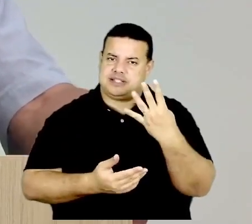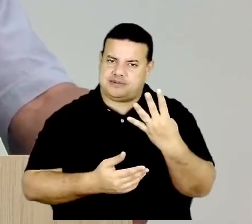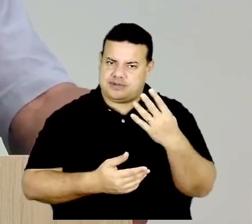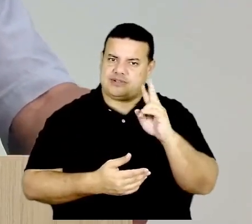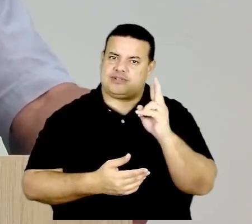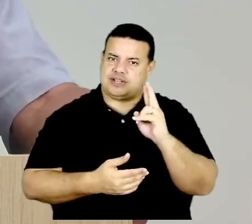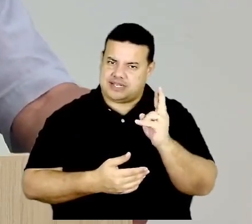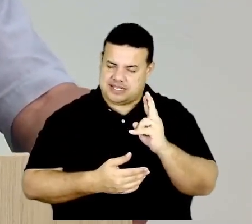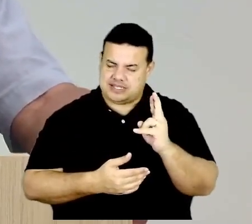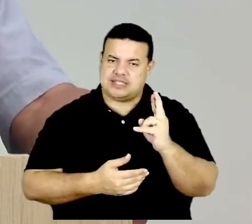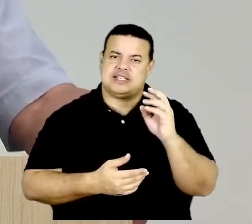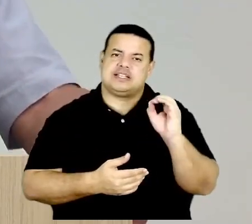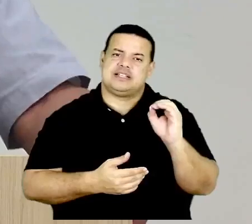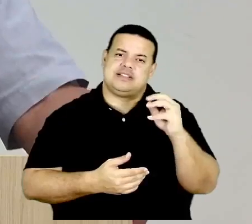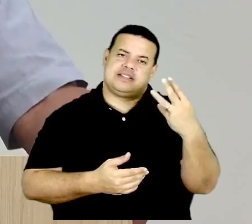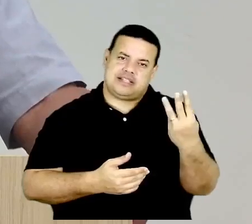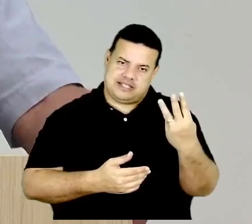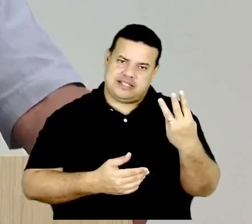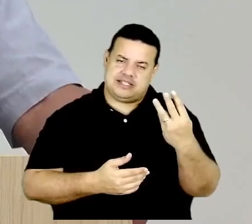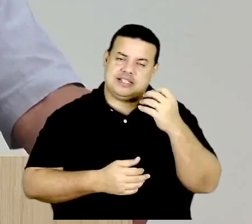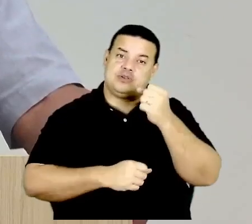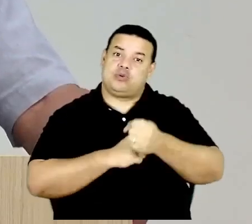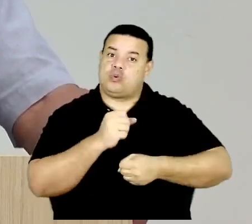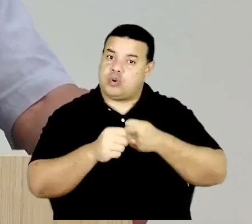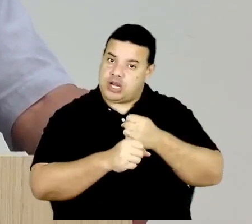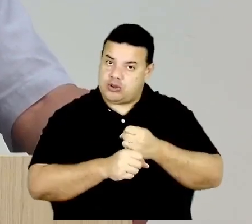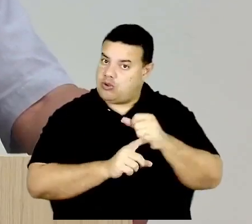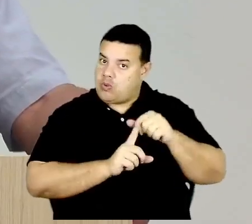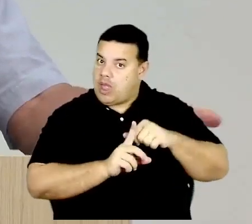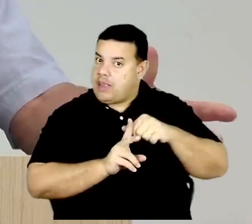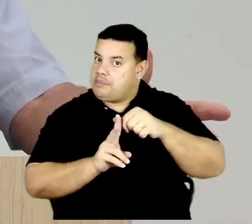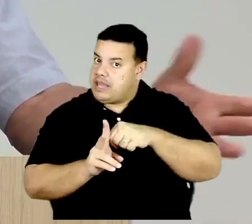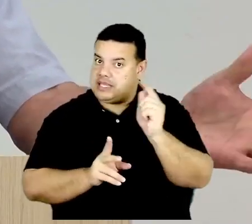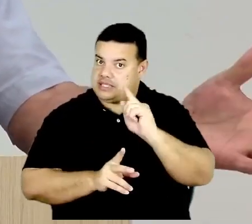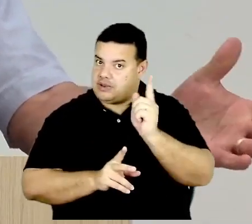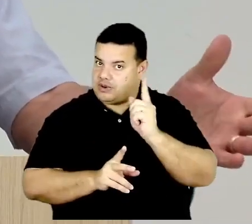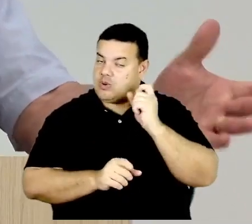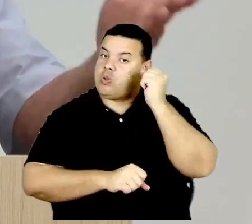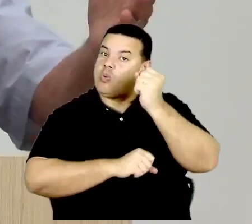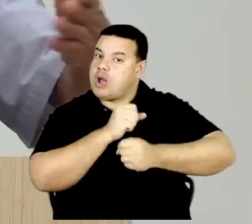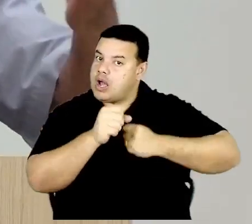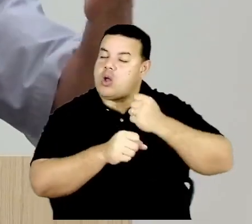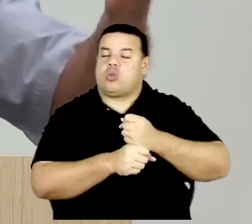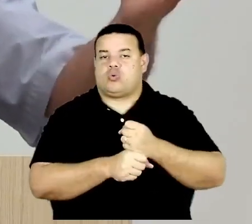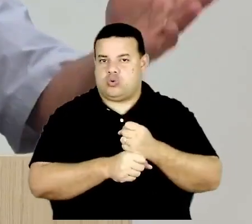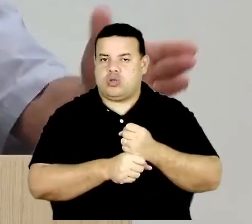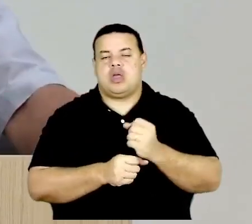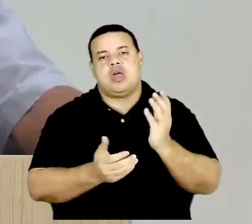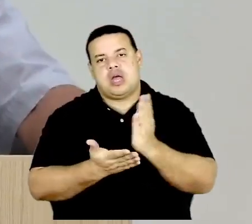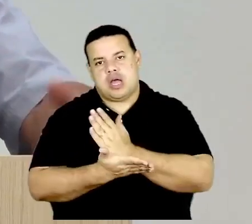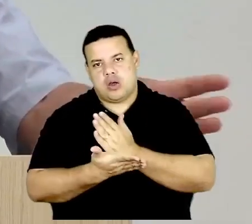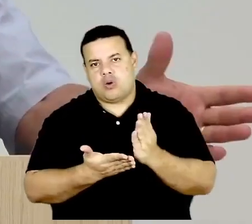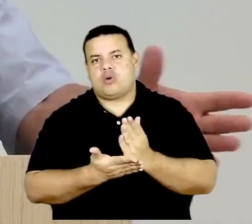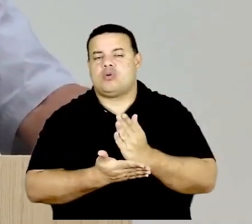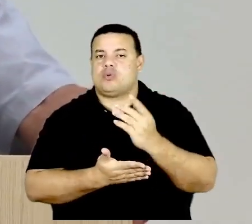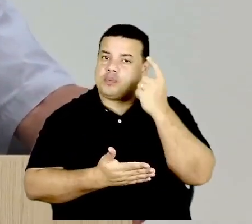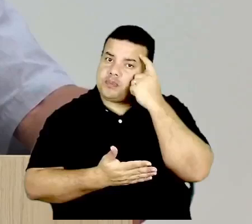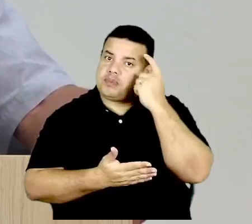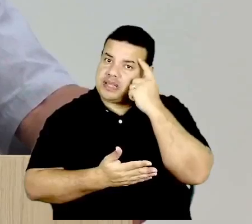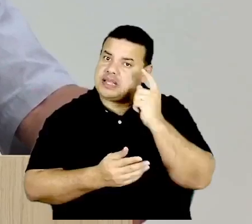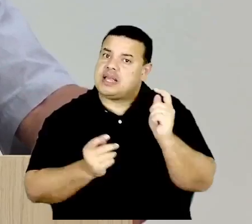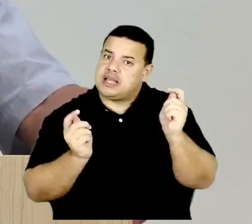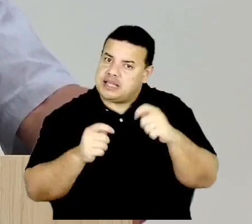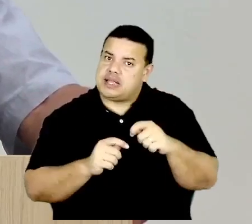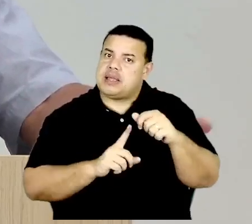R$134,03. Isso anual, não é mensal. Mas alguns, acho que têm a capacidade de dizer que é